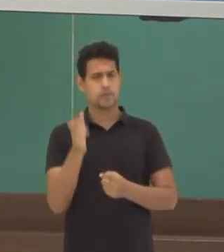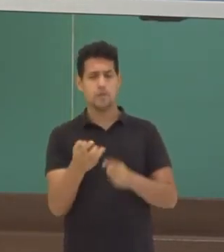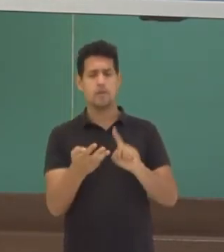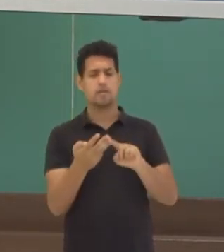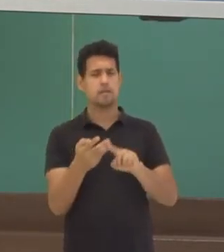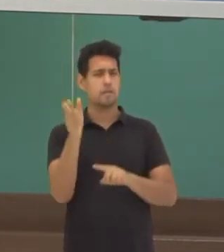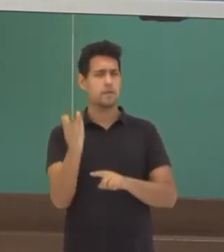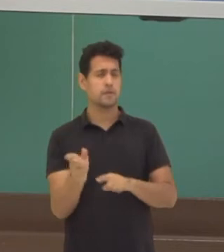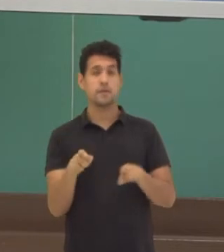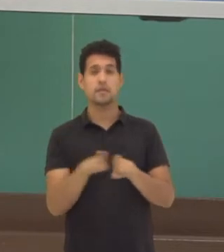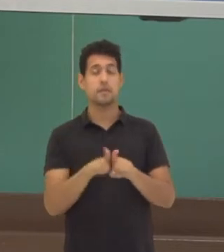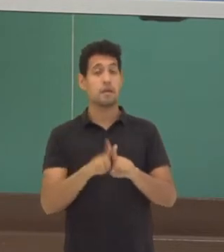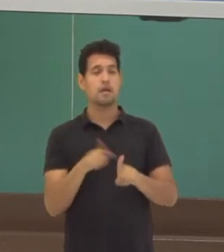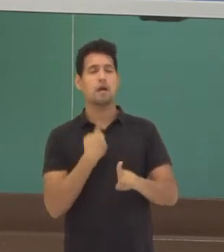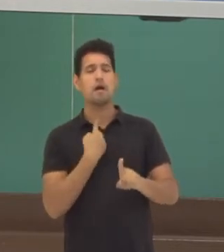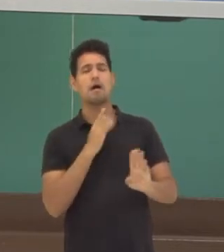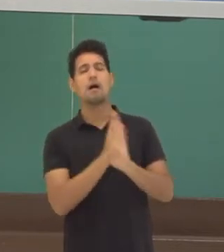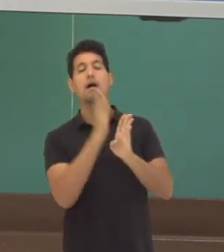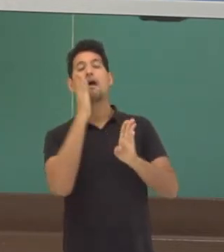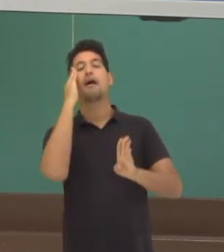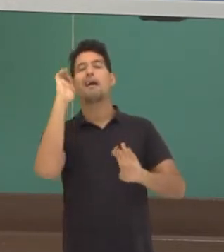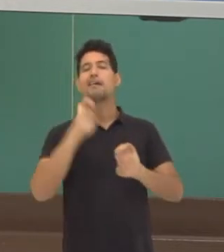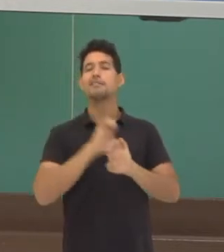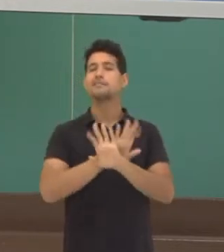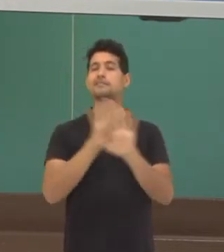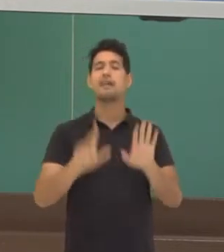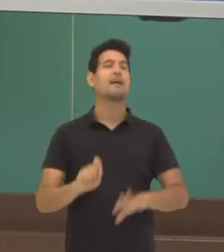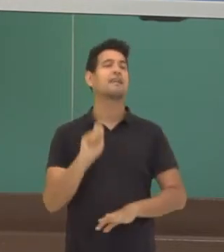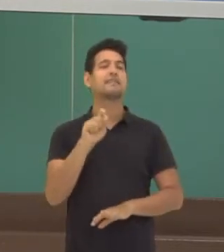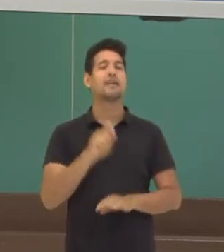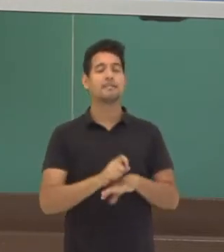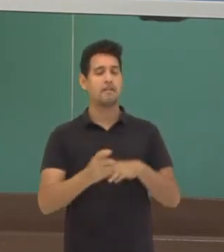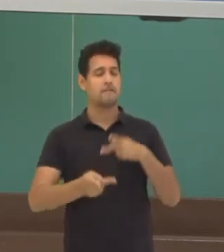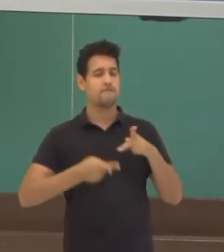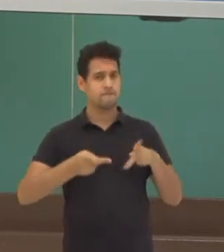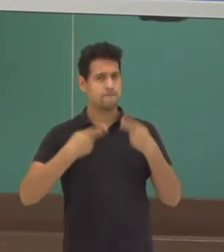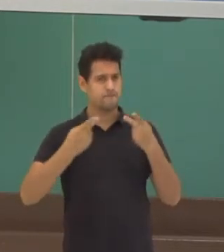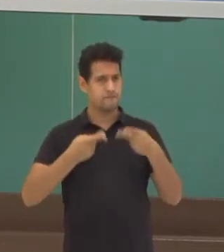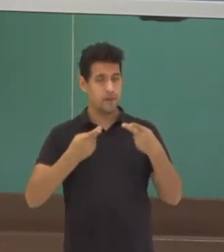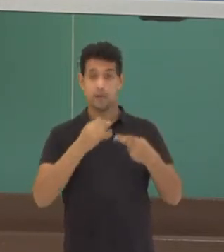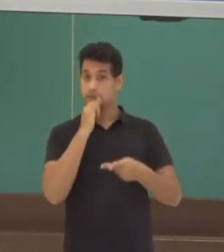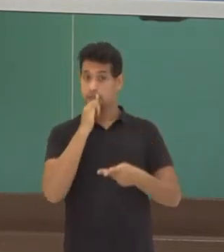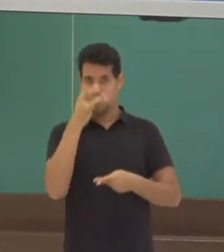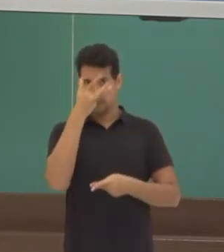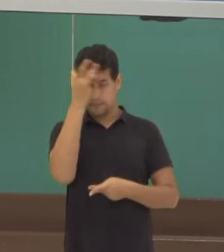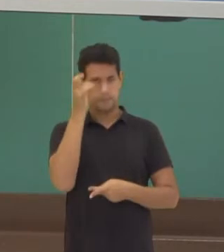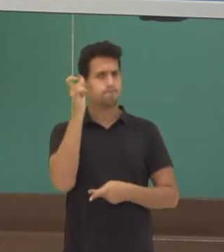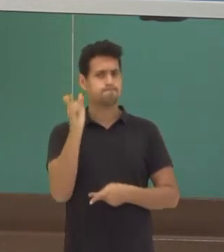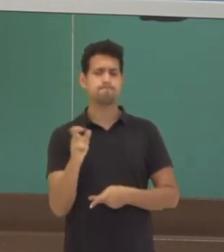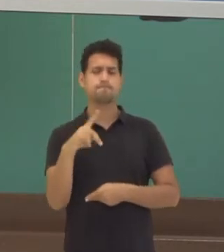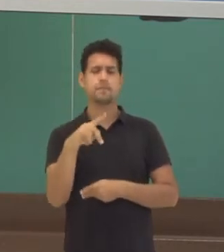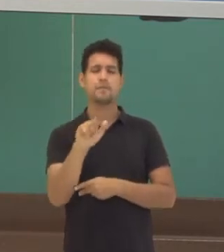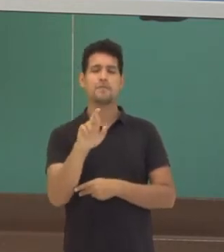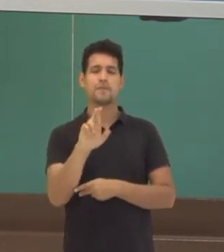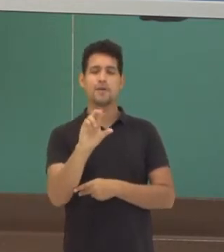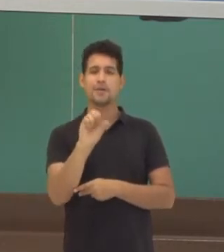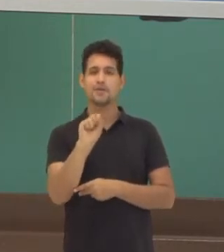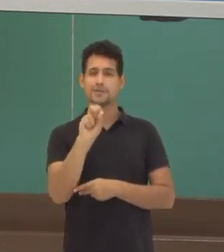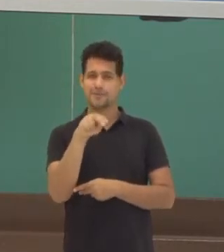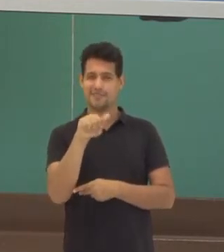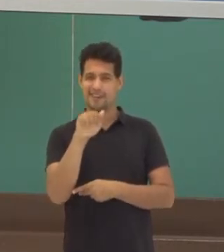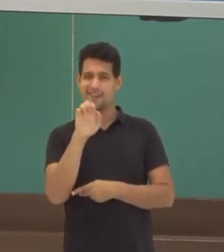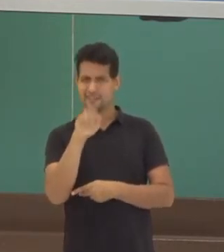é importante em um texto? Com certeza, né, pessoal? O papel do narrador é fundamental, principalmente